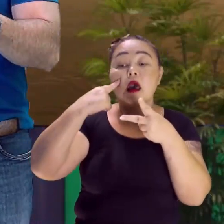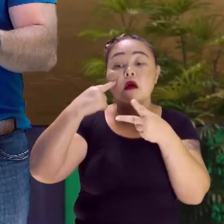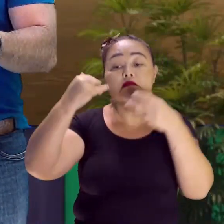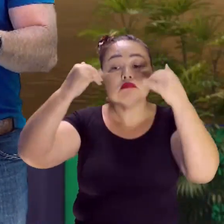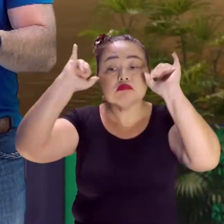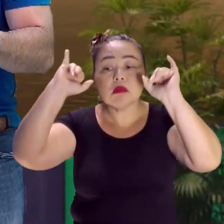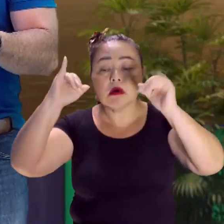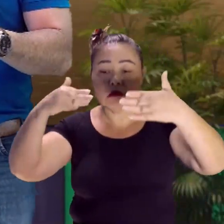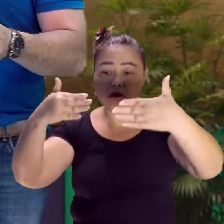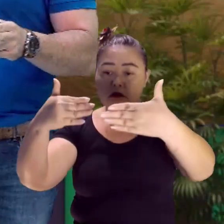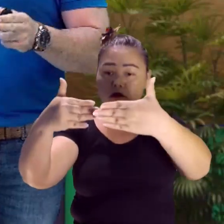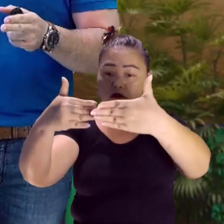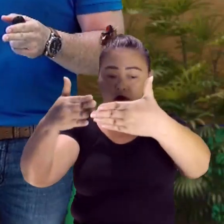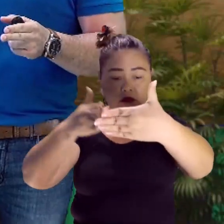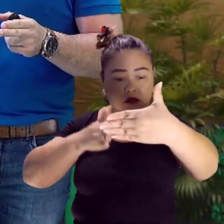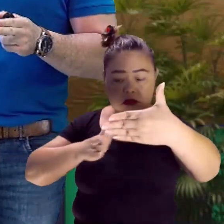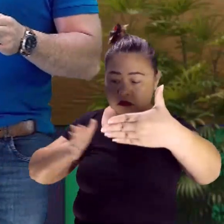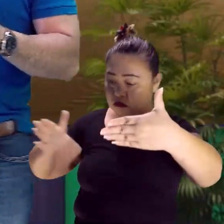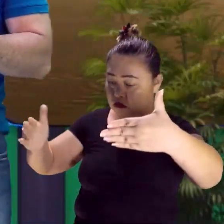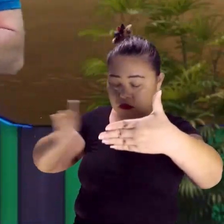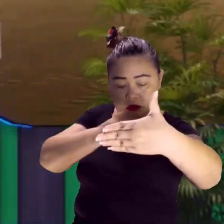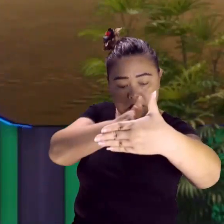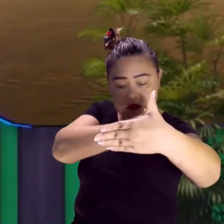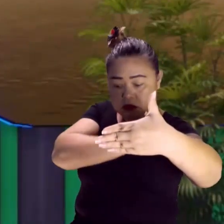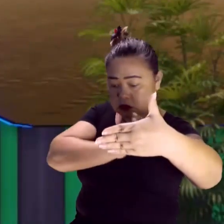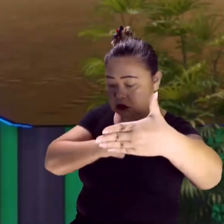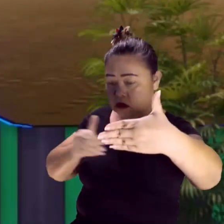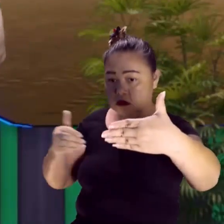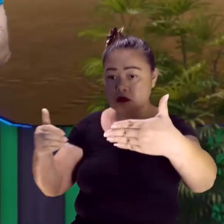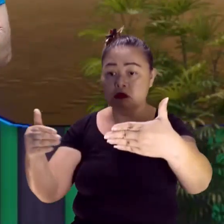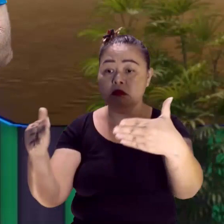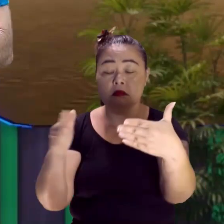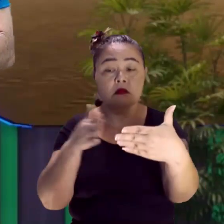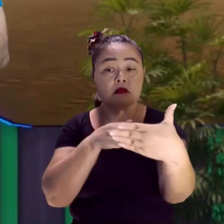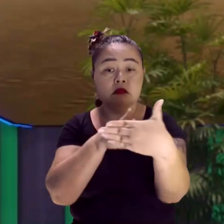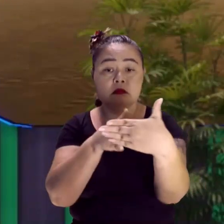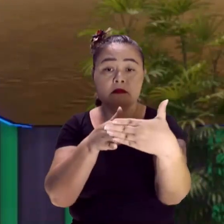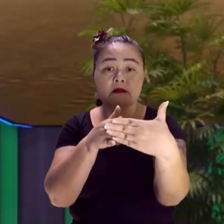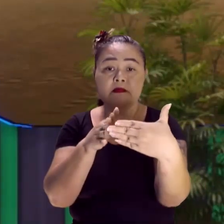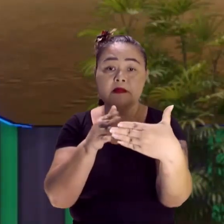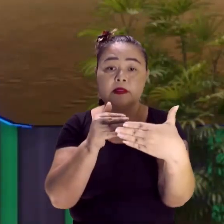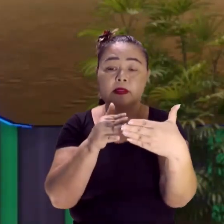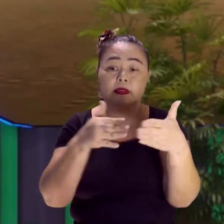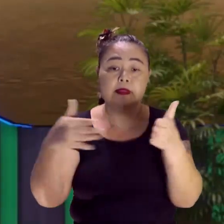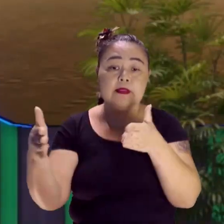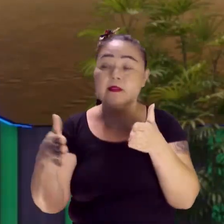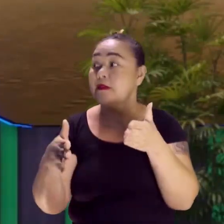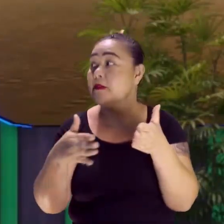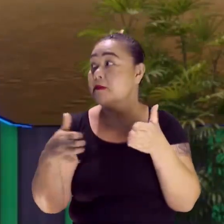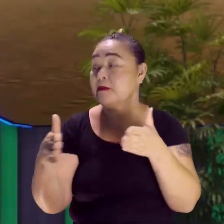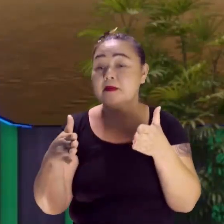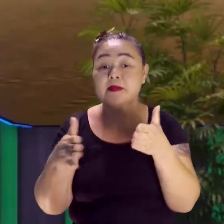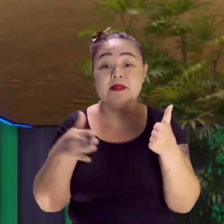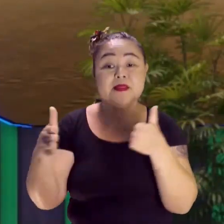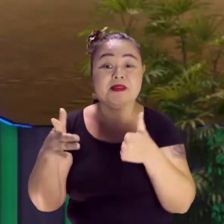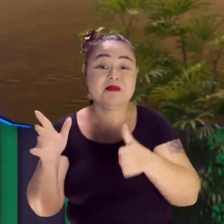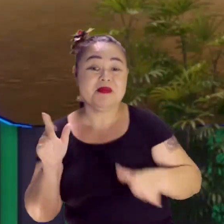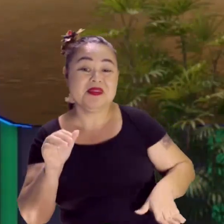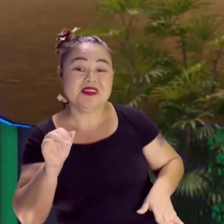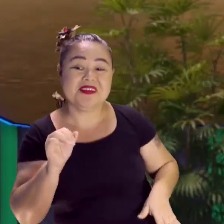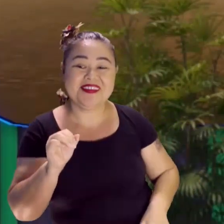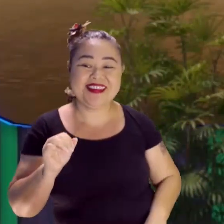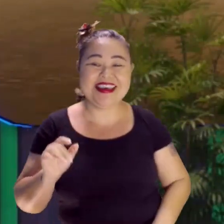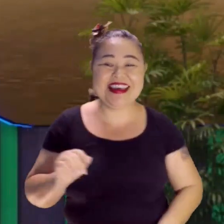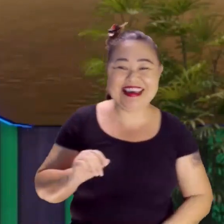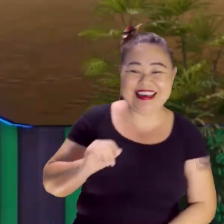de confinamento ou seja cada um no seu quadrado só faz um pouquinho mais para lá pessoa Jorge a professora dele